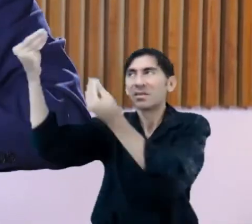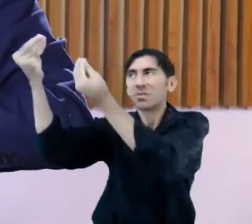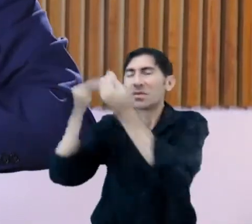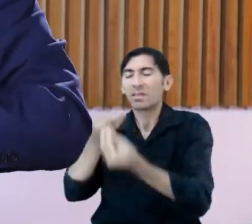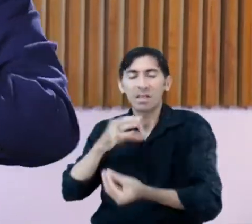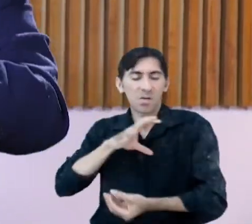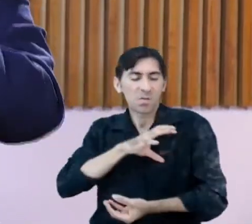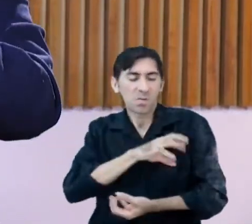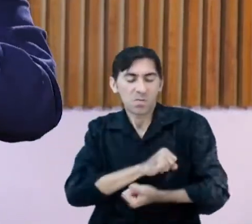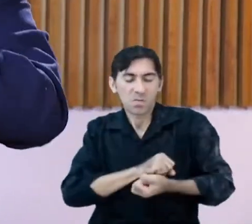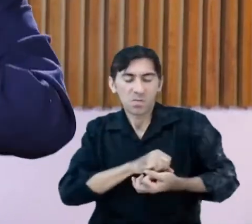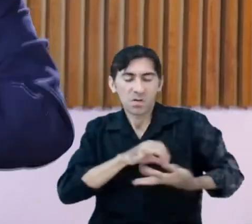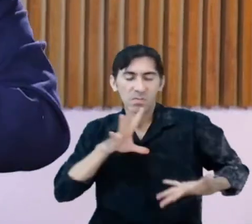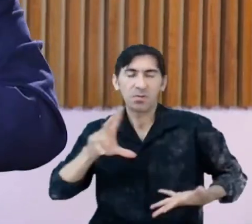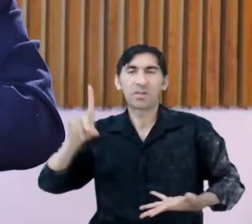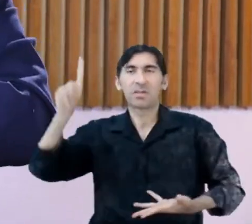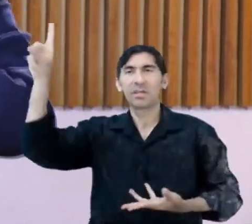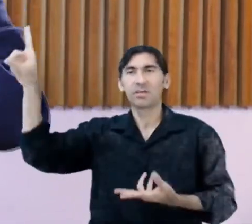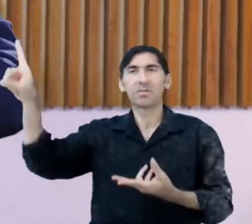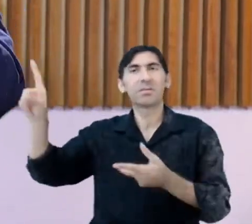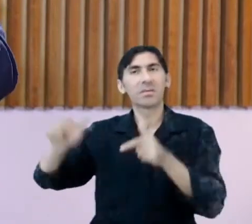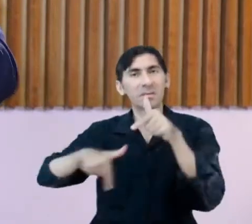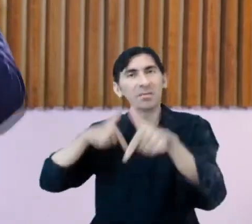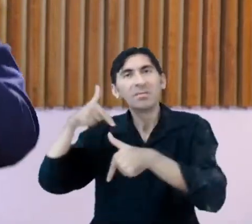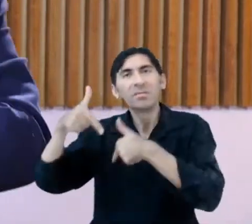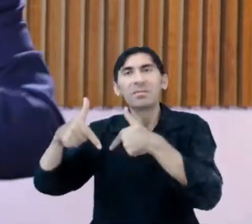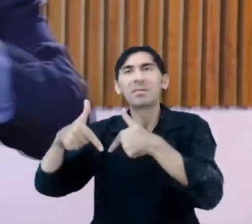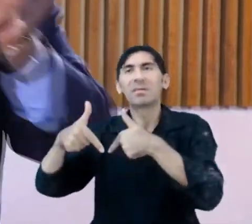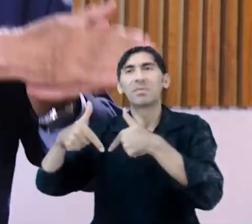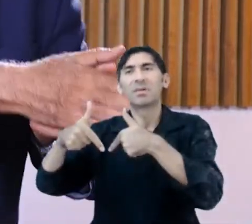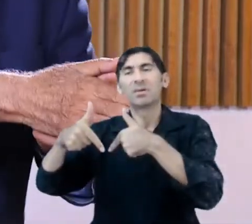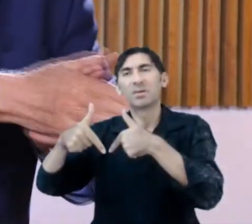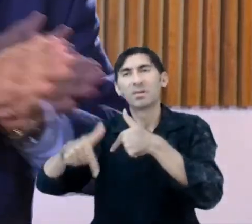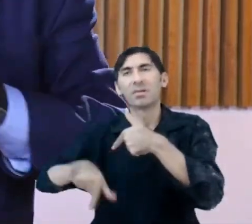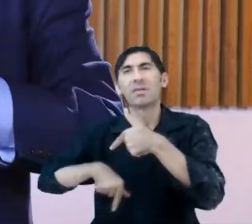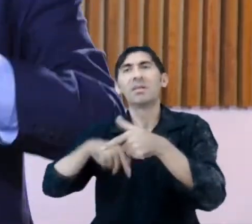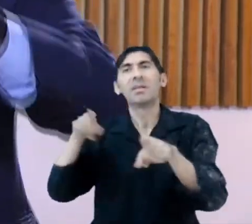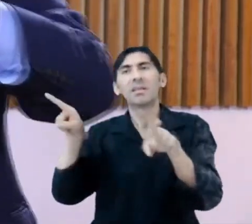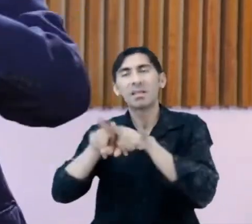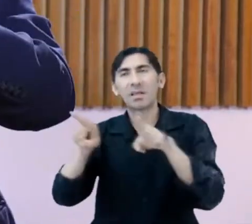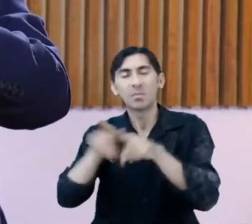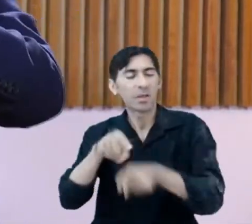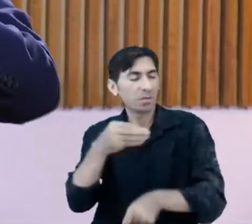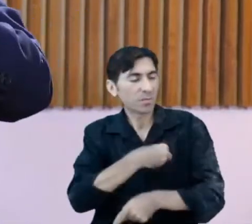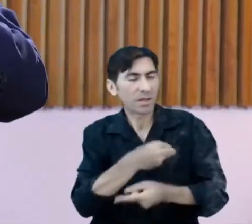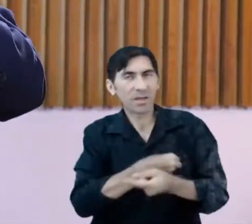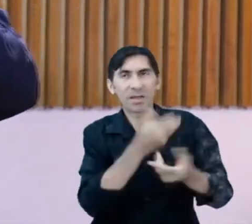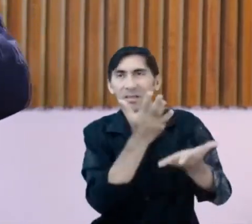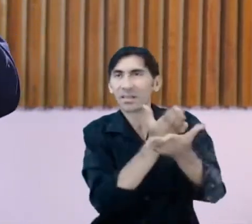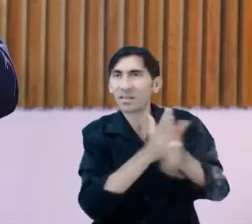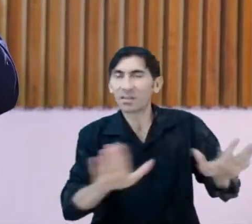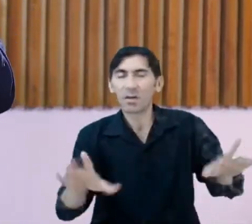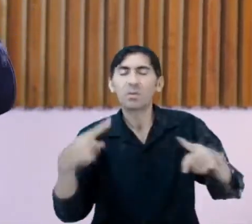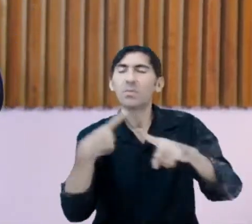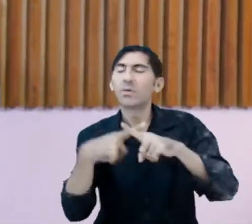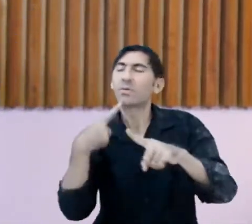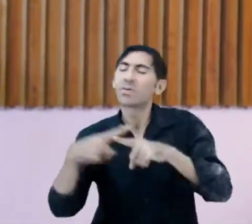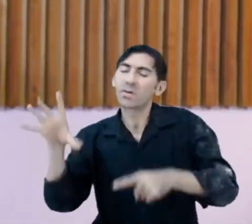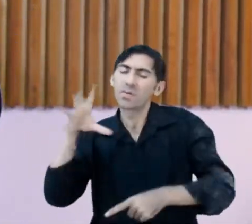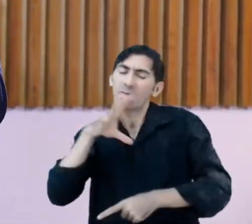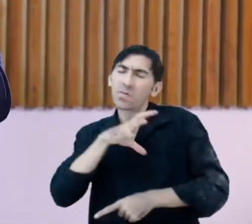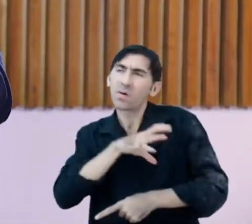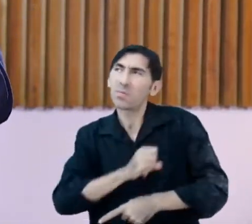de Deus, essa é uma obra, e ele destrói o pecado, porque o amor de Deus e o pecado não